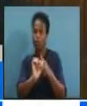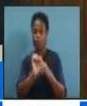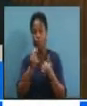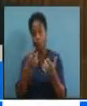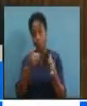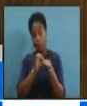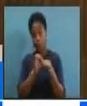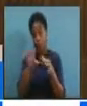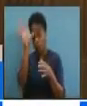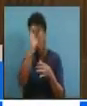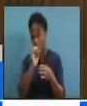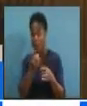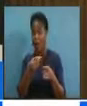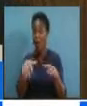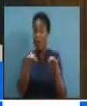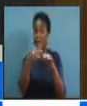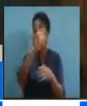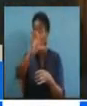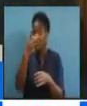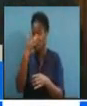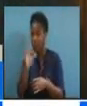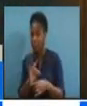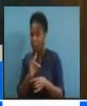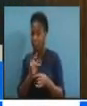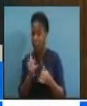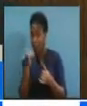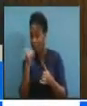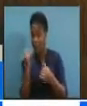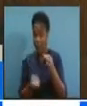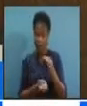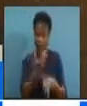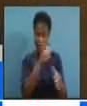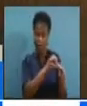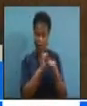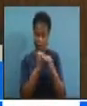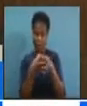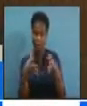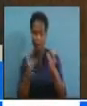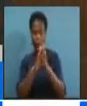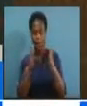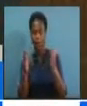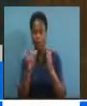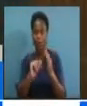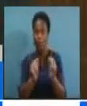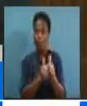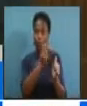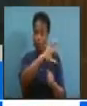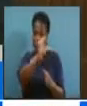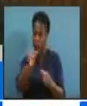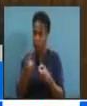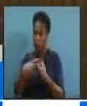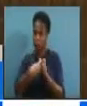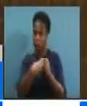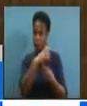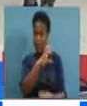para o Círculo da África, levando-os a criar uma grande ligação e abertura com os países membros